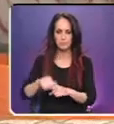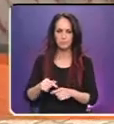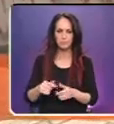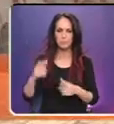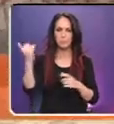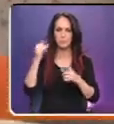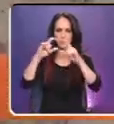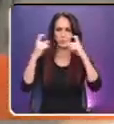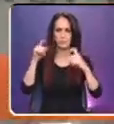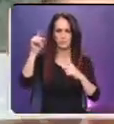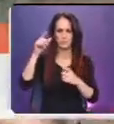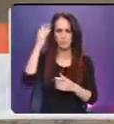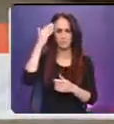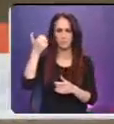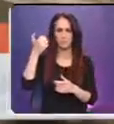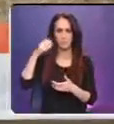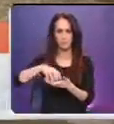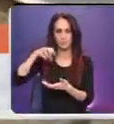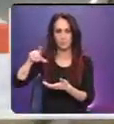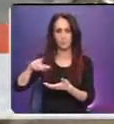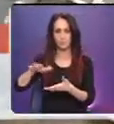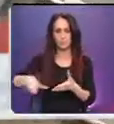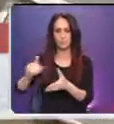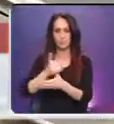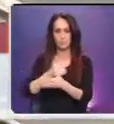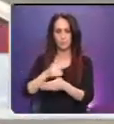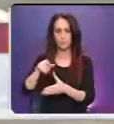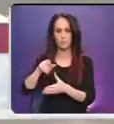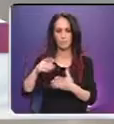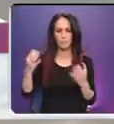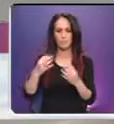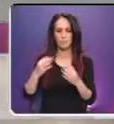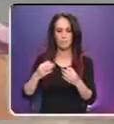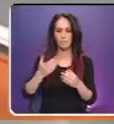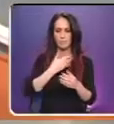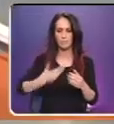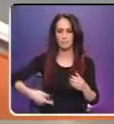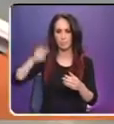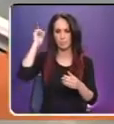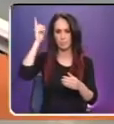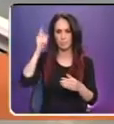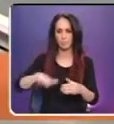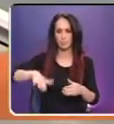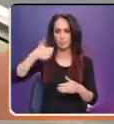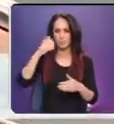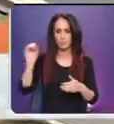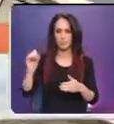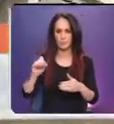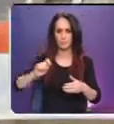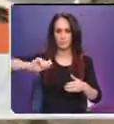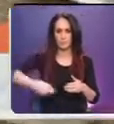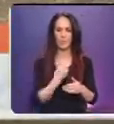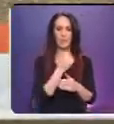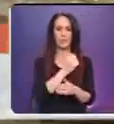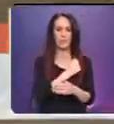no segundo andar aqui do número 15, no fogueteiro no concelho do Seixal, que este antigo bombeiro de 50 anos ateou fogo